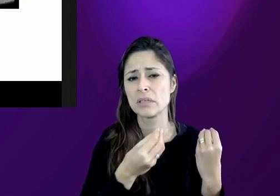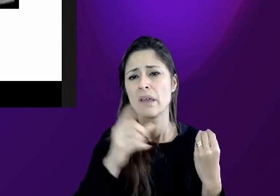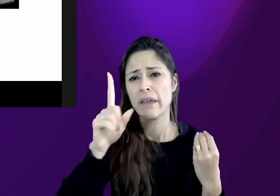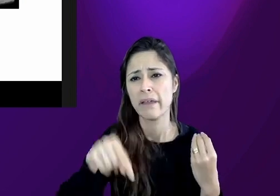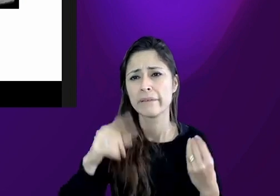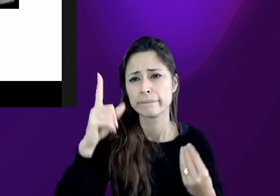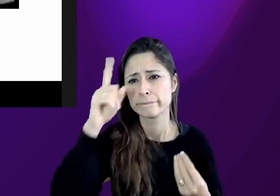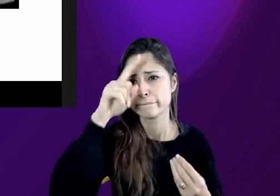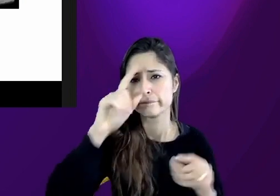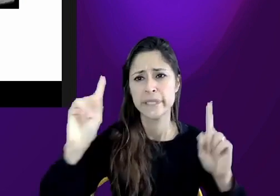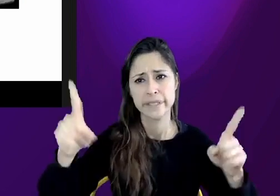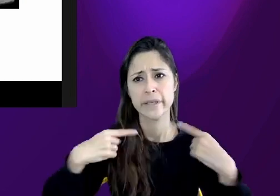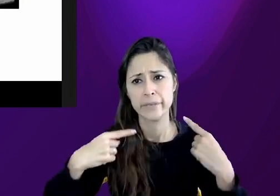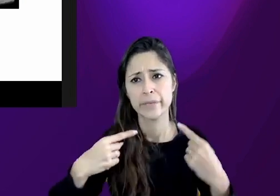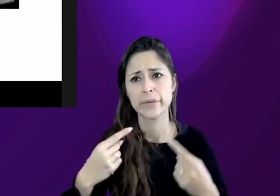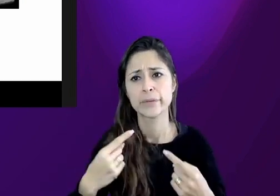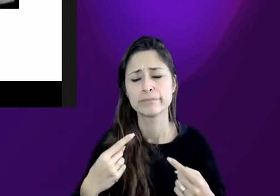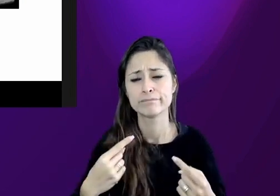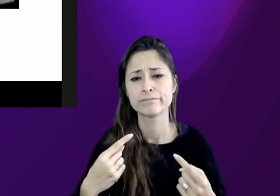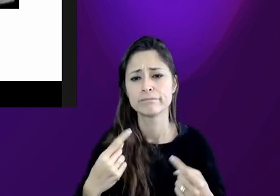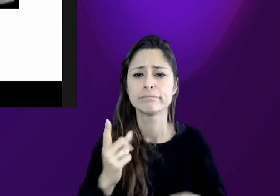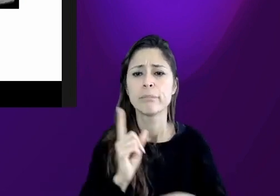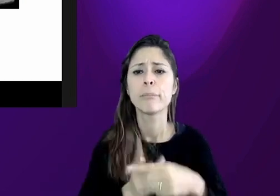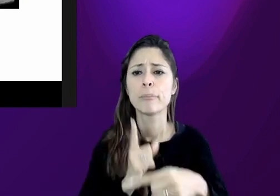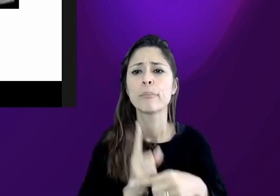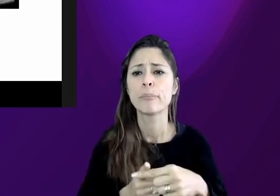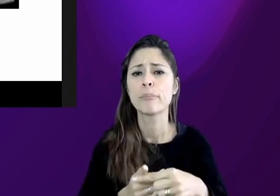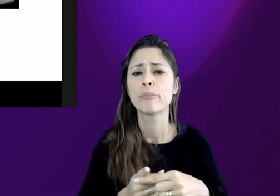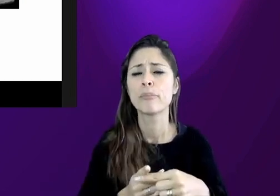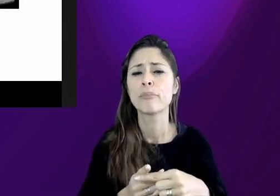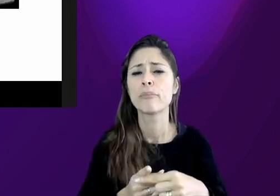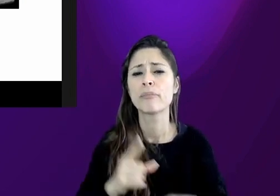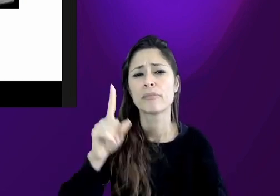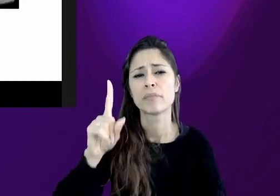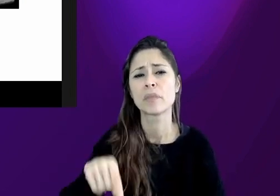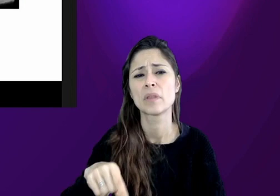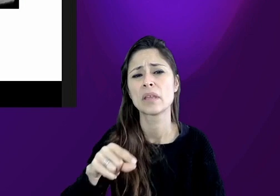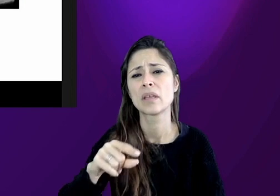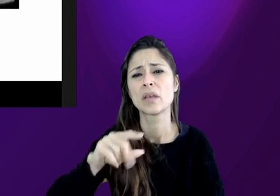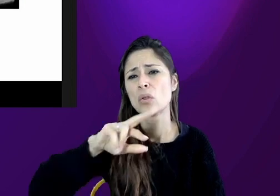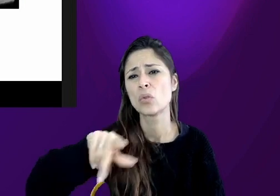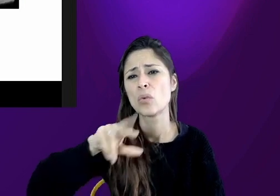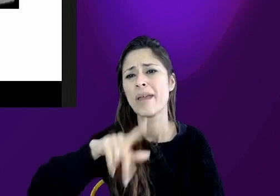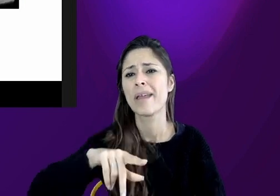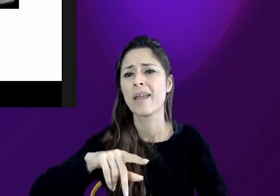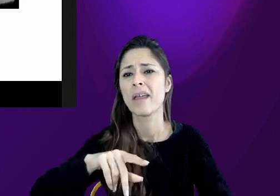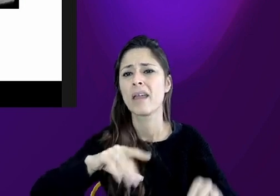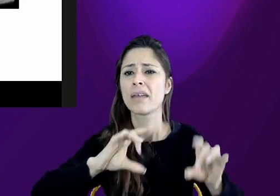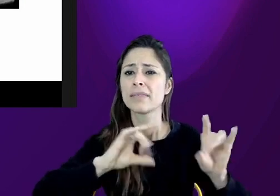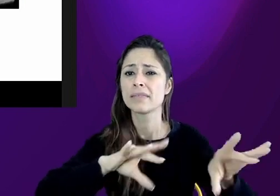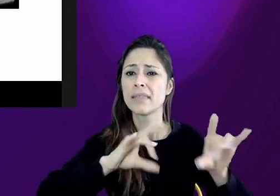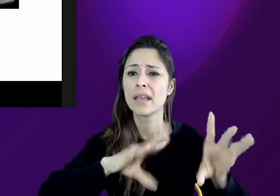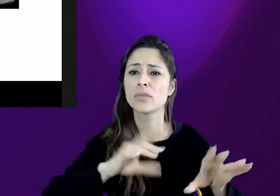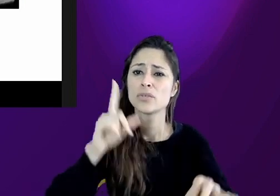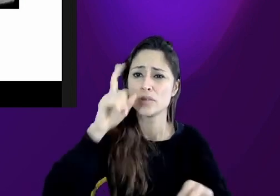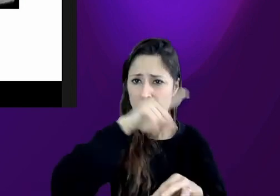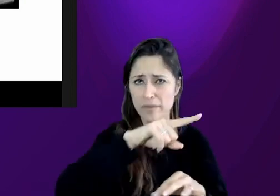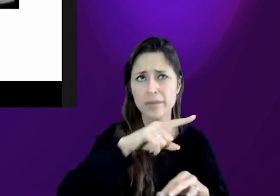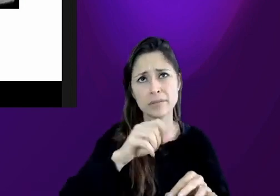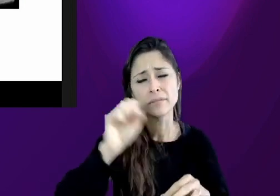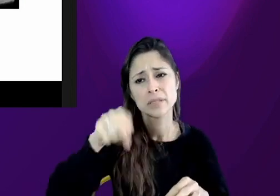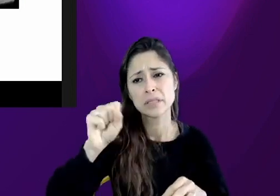desafio por ser não só tecnicamente difícil, mas pela